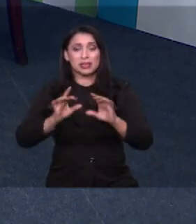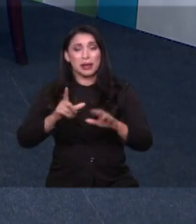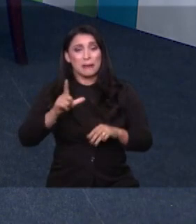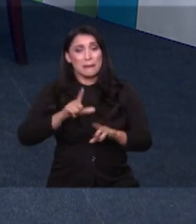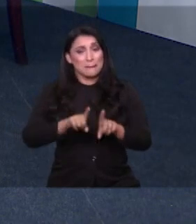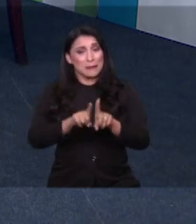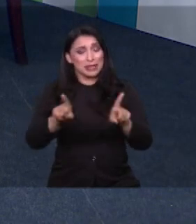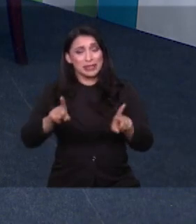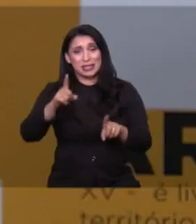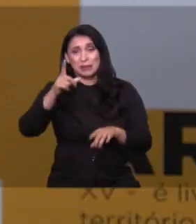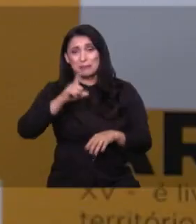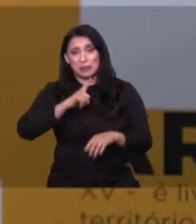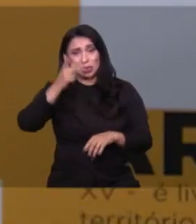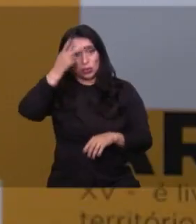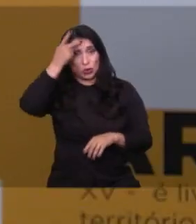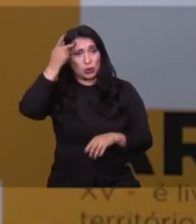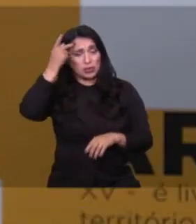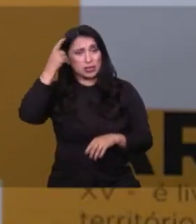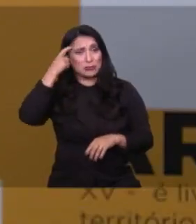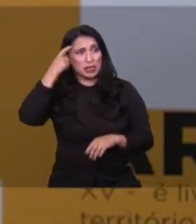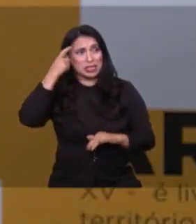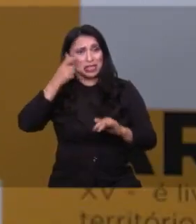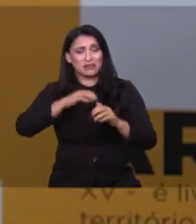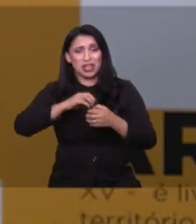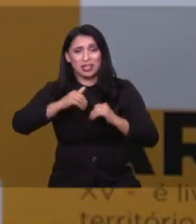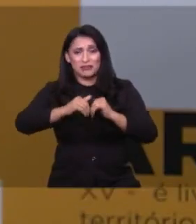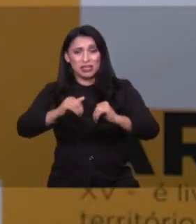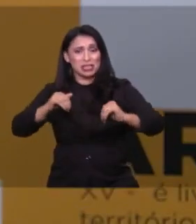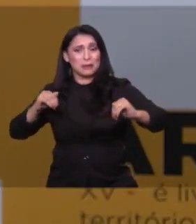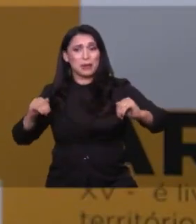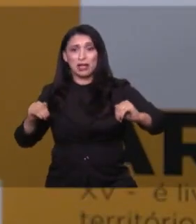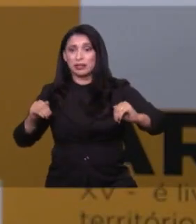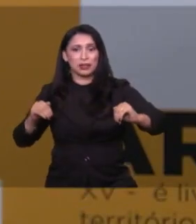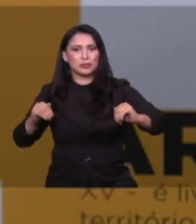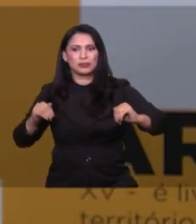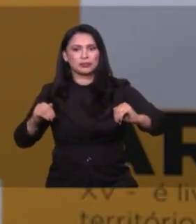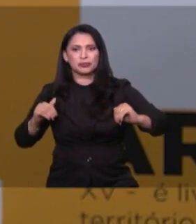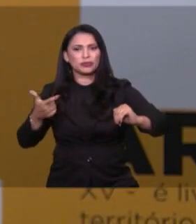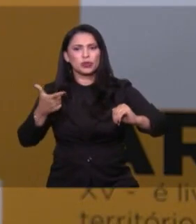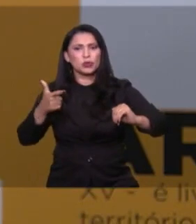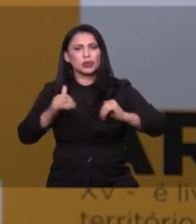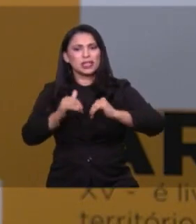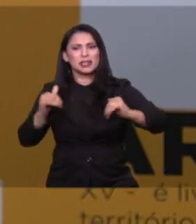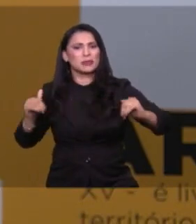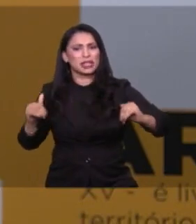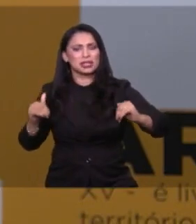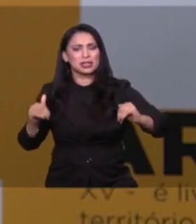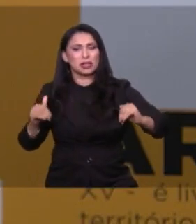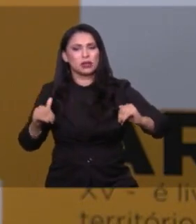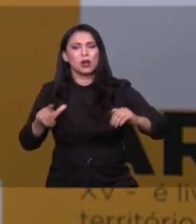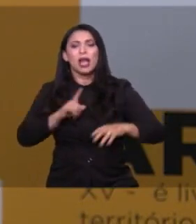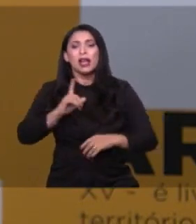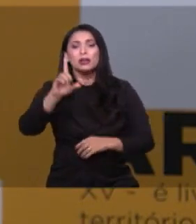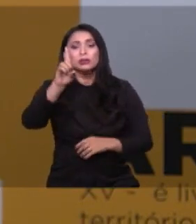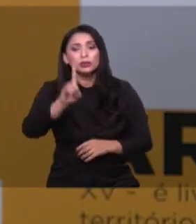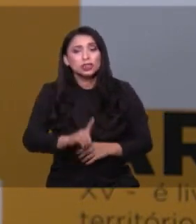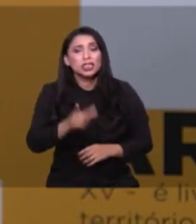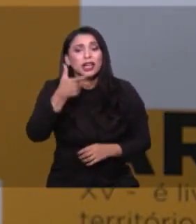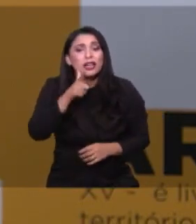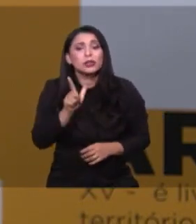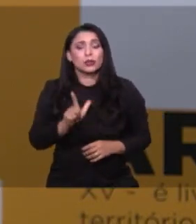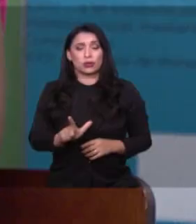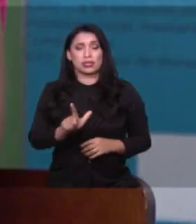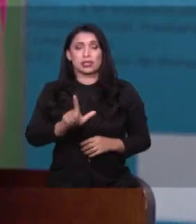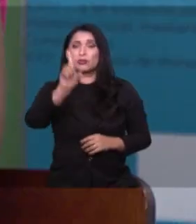esse decreto vai criar a questão de segregação. Hoje a gente não tem mais segregação. Hoje é um direito que nós conquistamos,